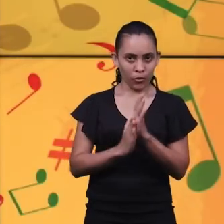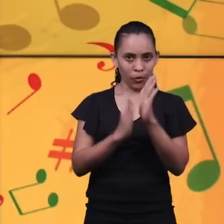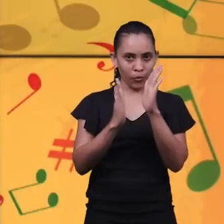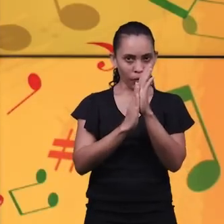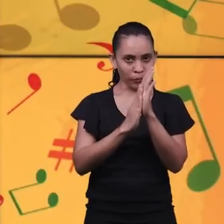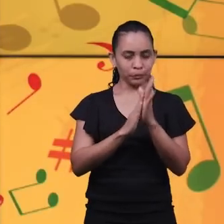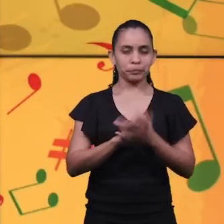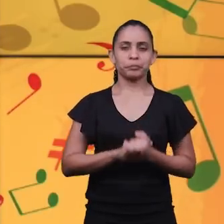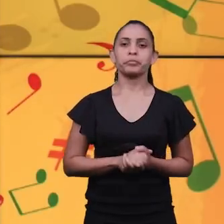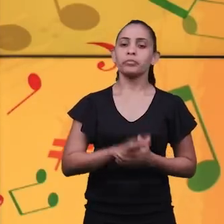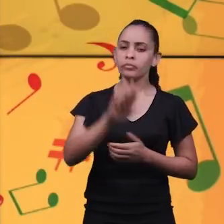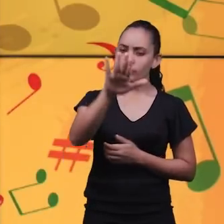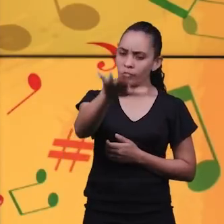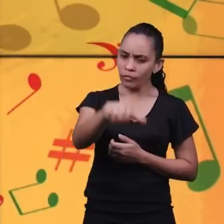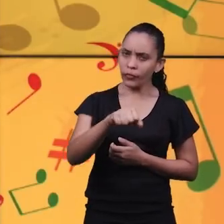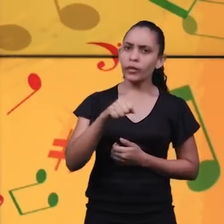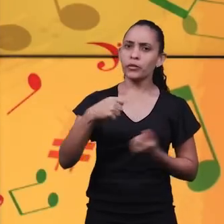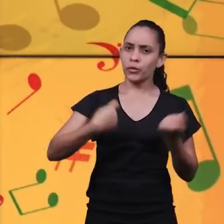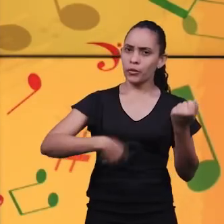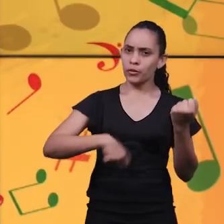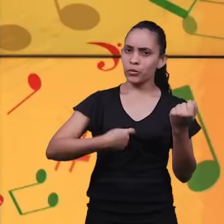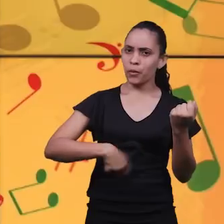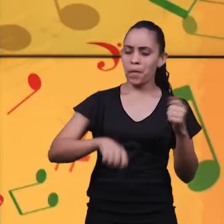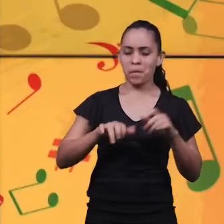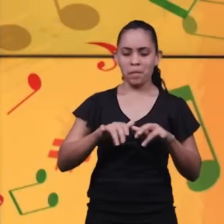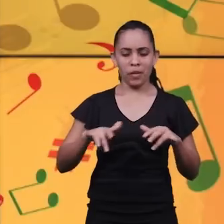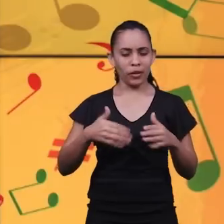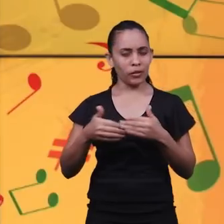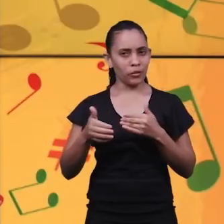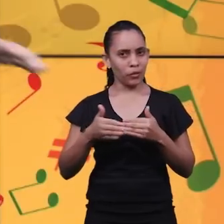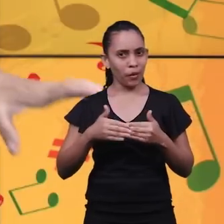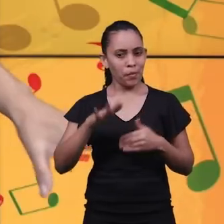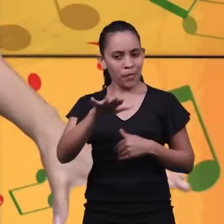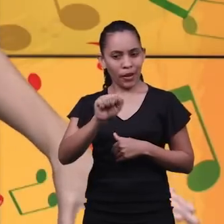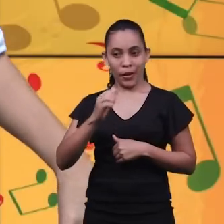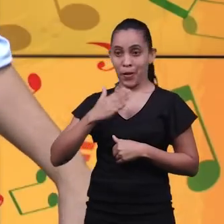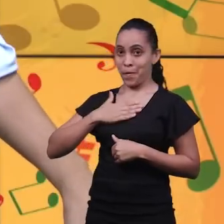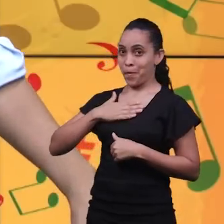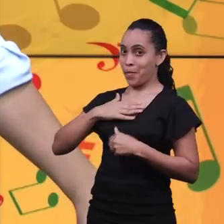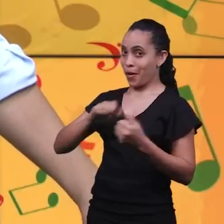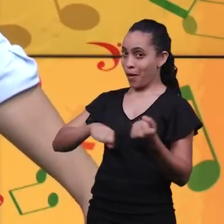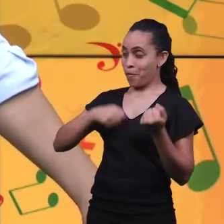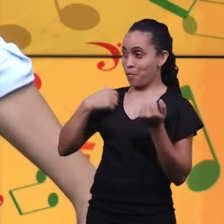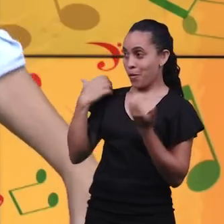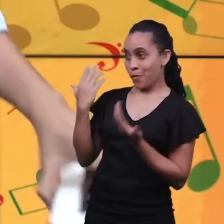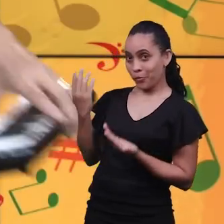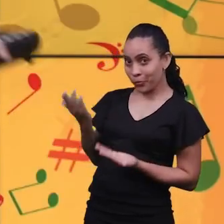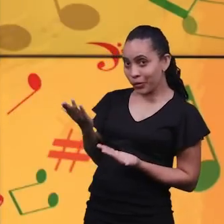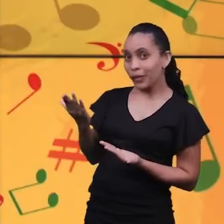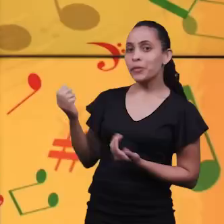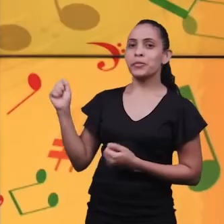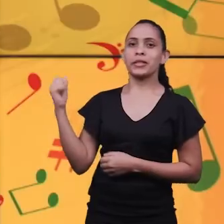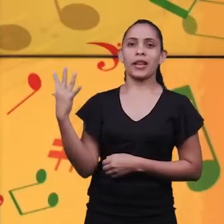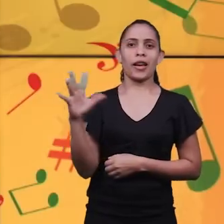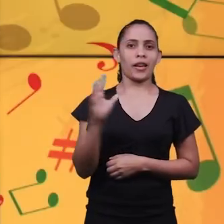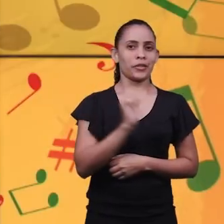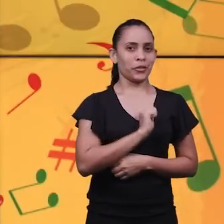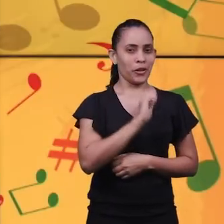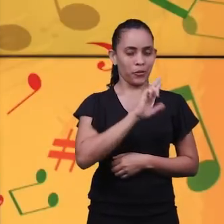Júnior Perfeito Louvor? Então pegue o seu instrumento, eu vou pegar o meu e